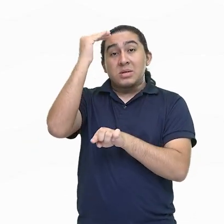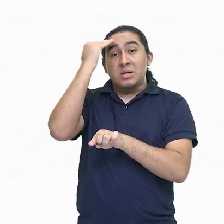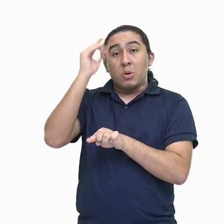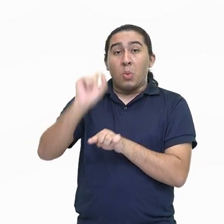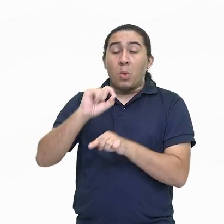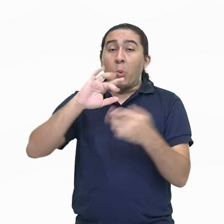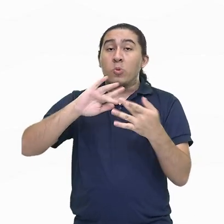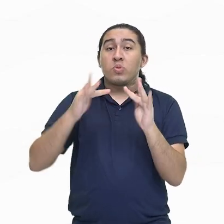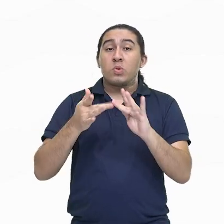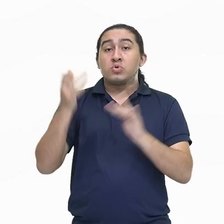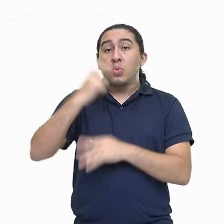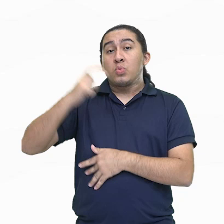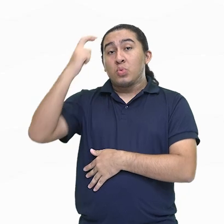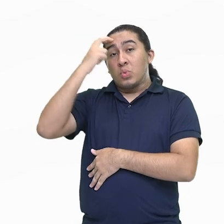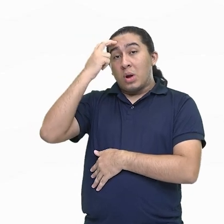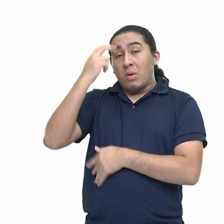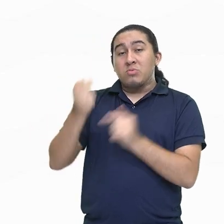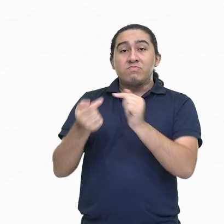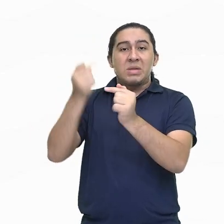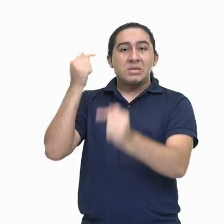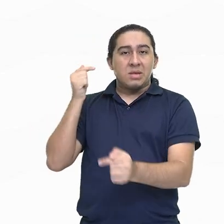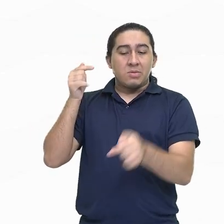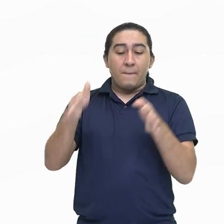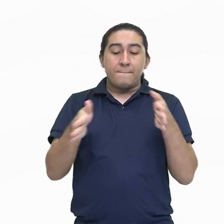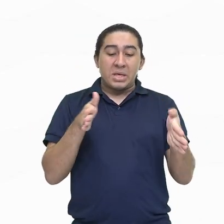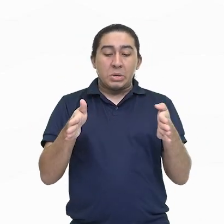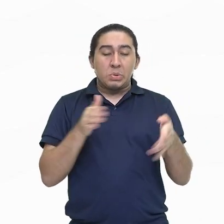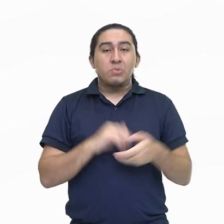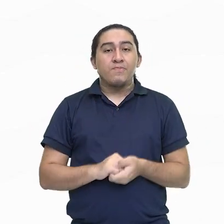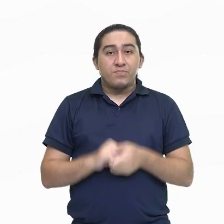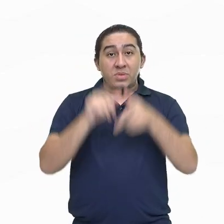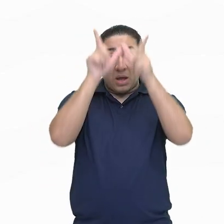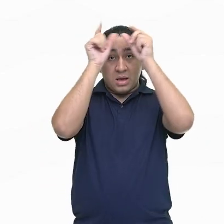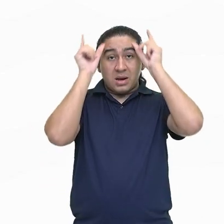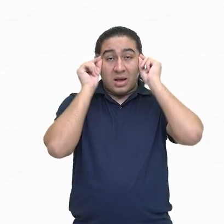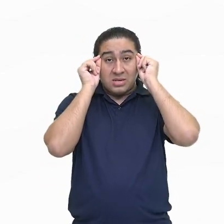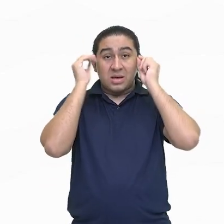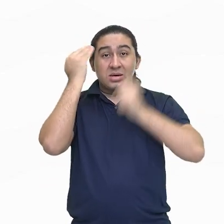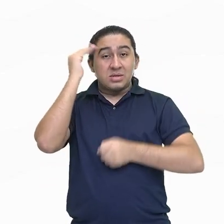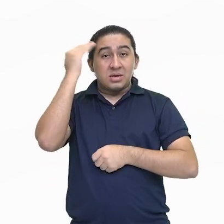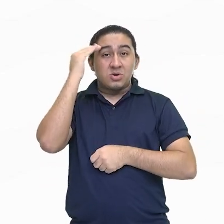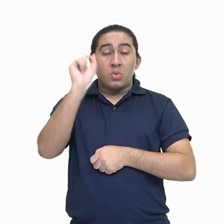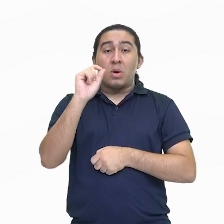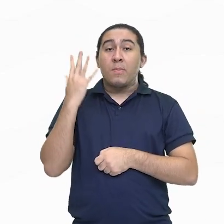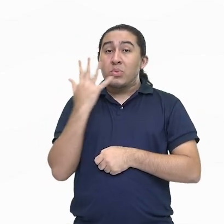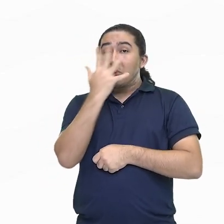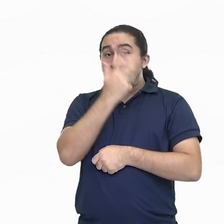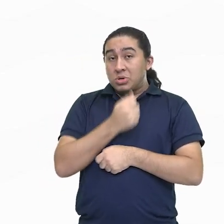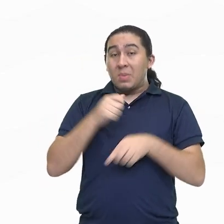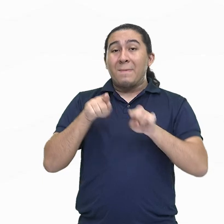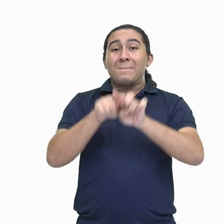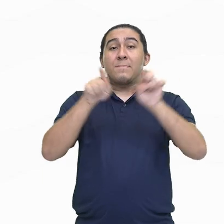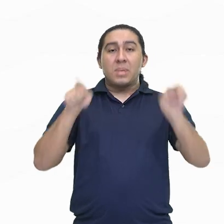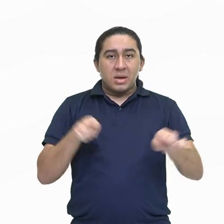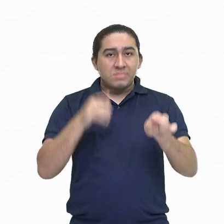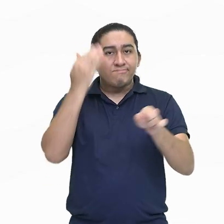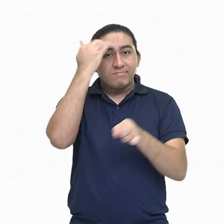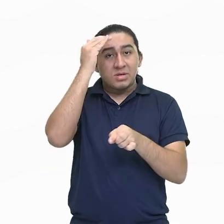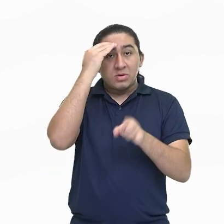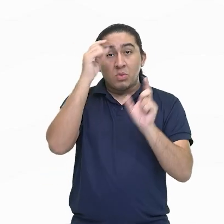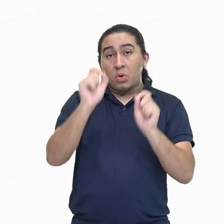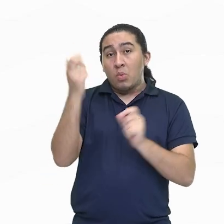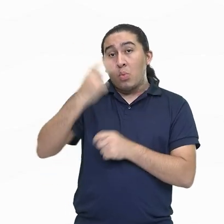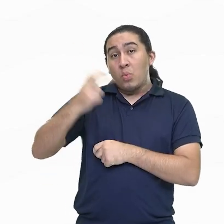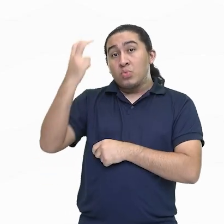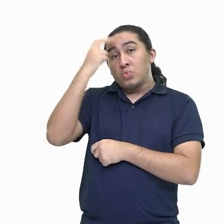ou seja, a Grécia tinha esse conceito de beleza de acordo com uma concepção cultural daquela época, daquele